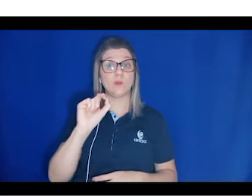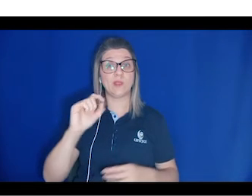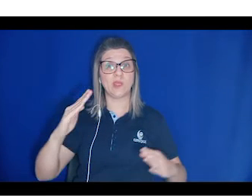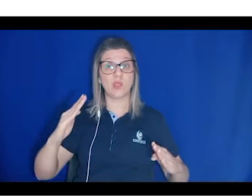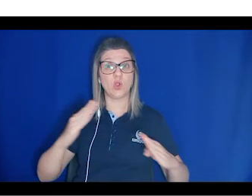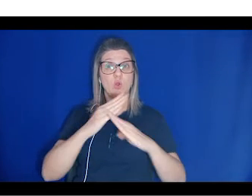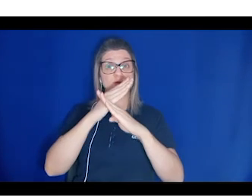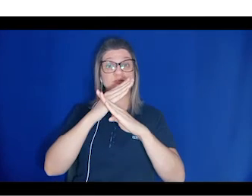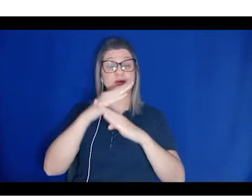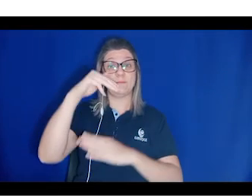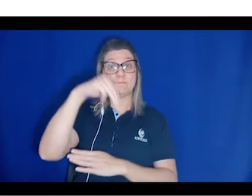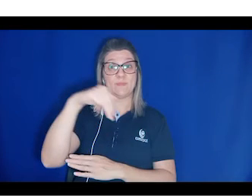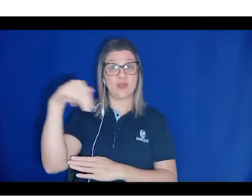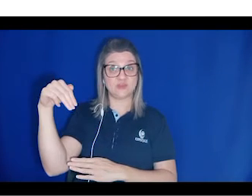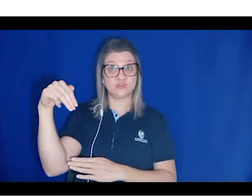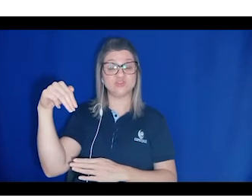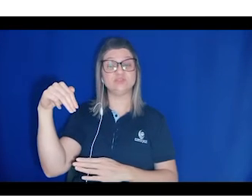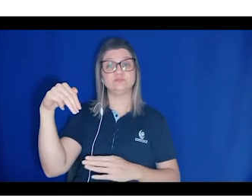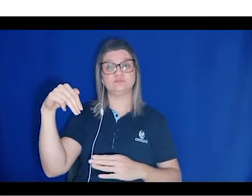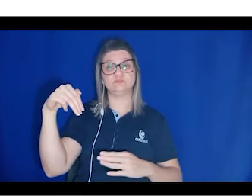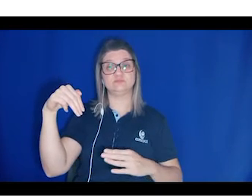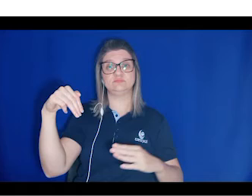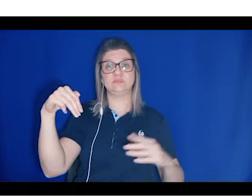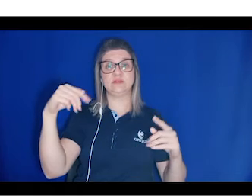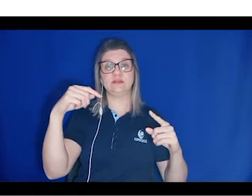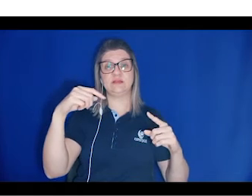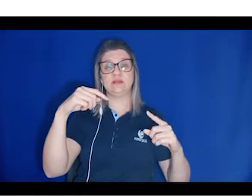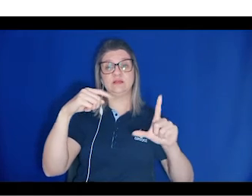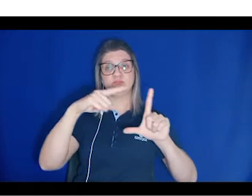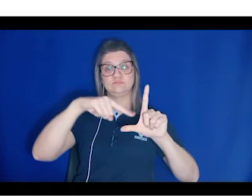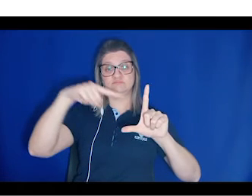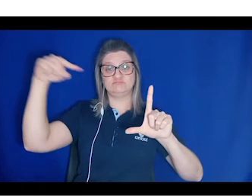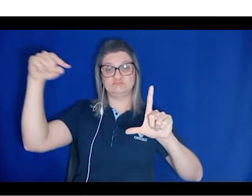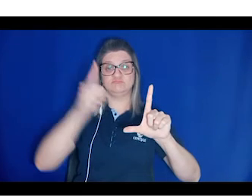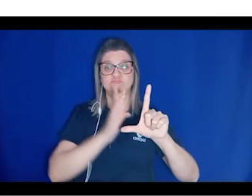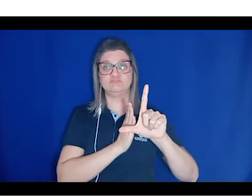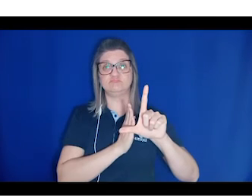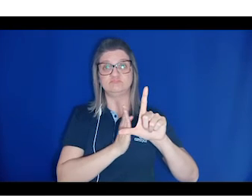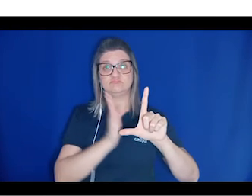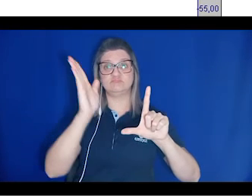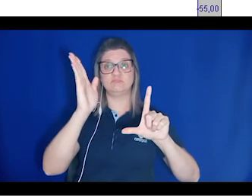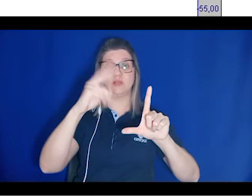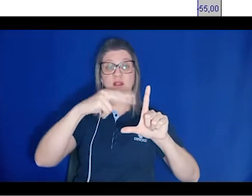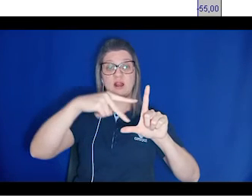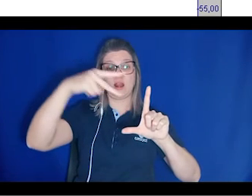curta cruza a longa para cima, compra. Quando cruza para baixo, vende.